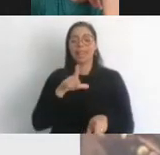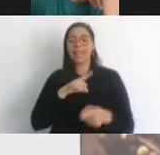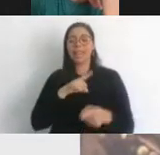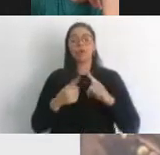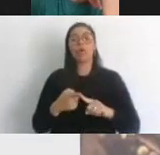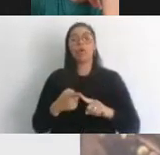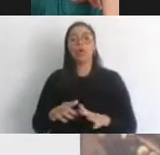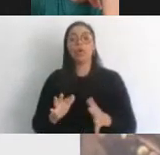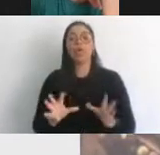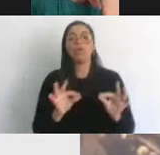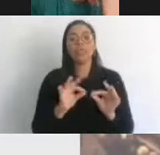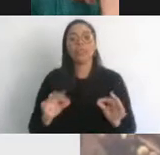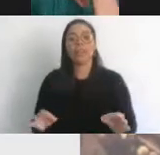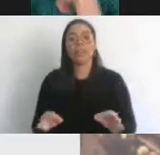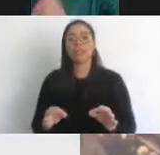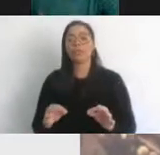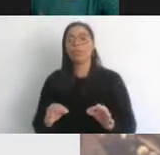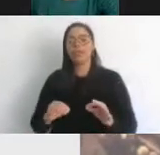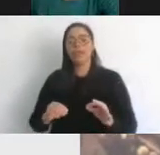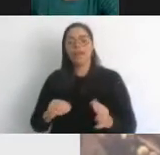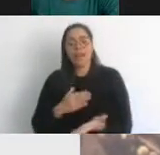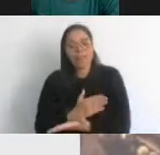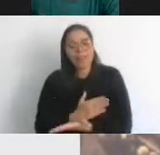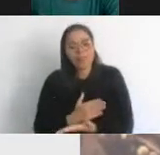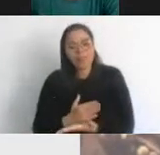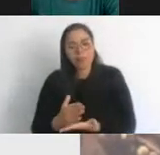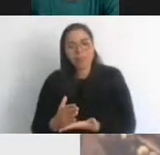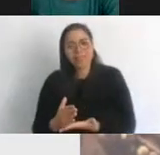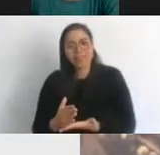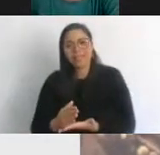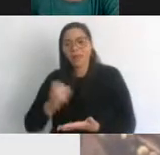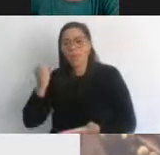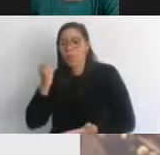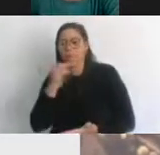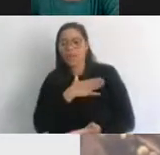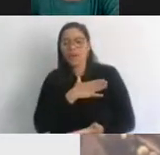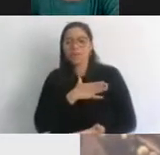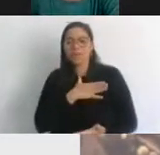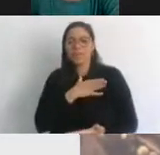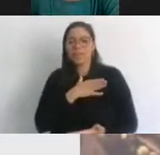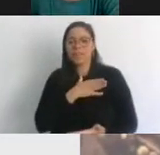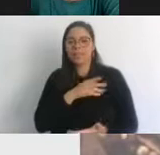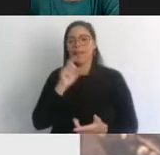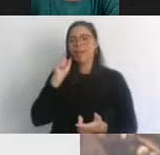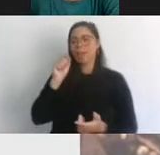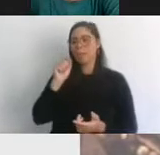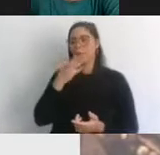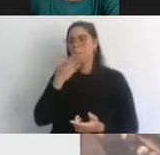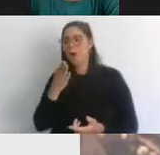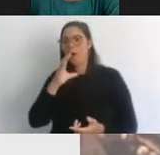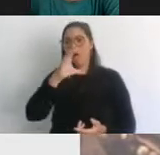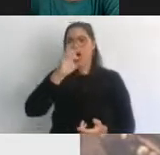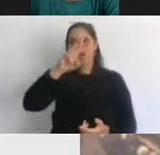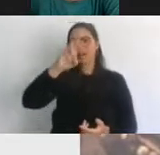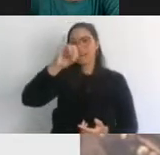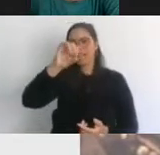surgimento de outra língua ou seja ela crioula O que é um animal crioula é justamente o contato de línguas né você já era